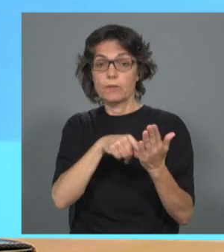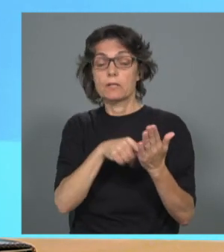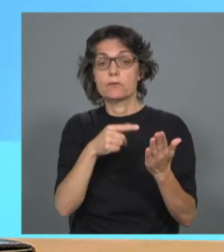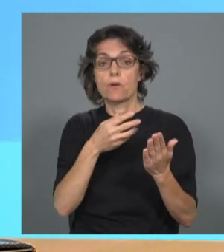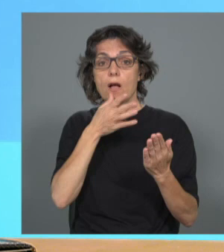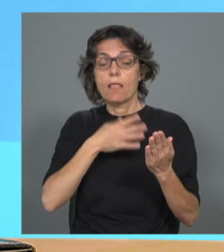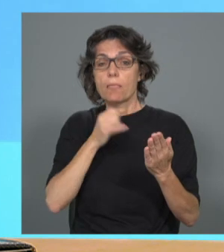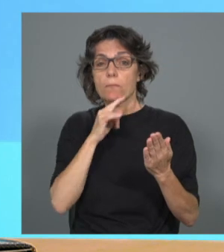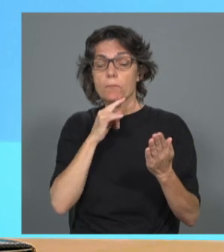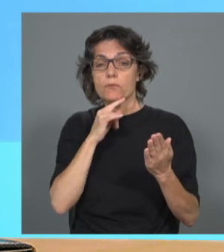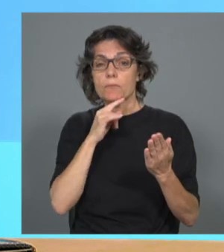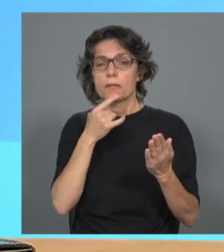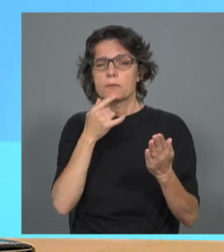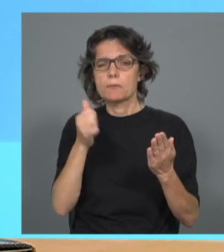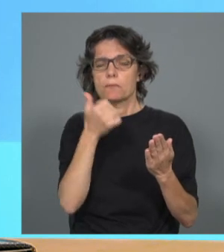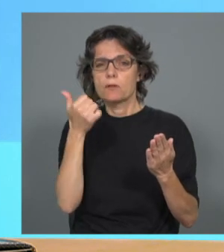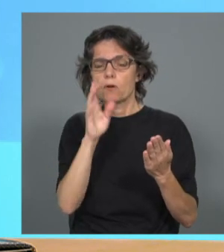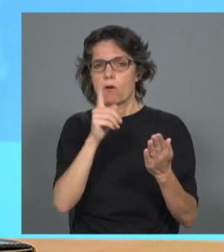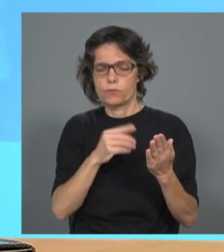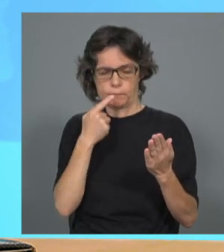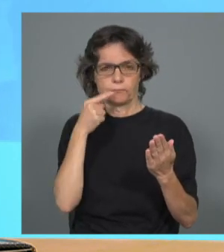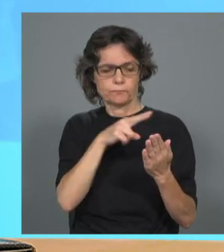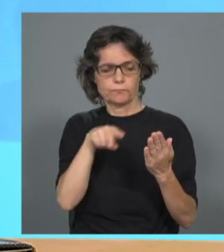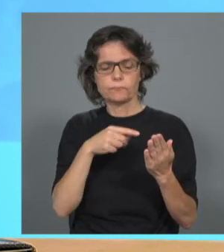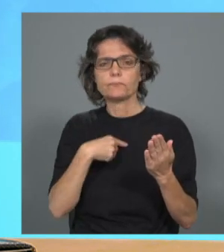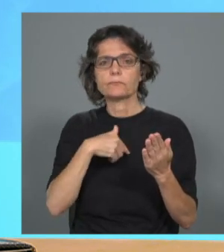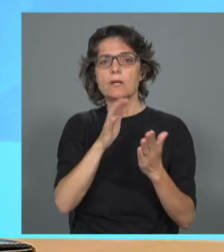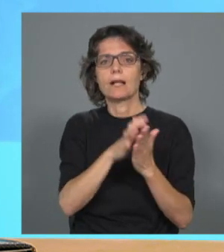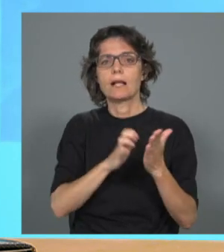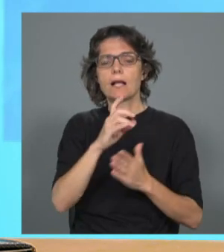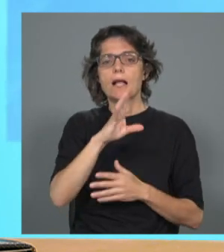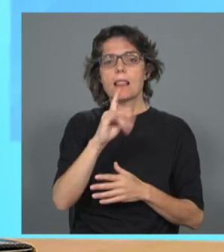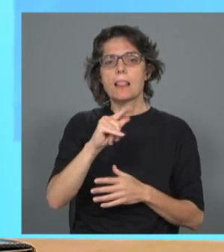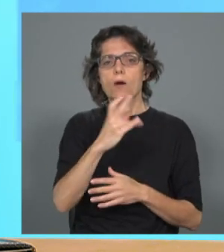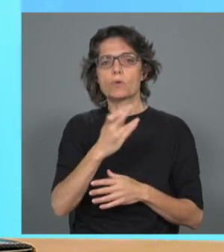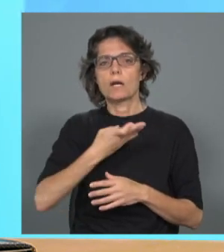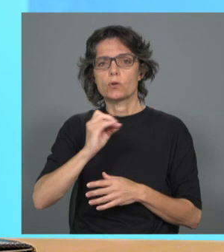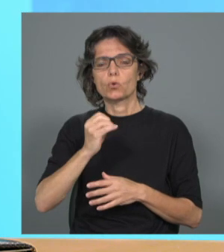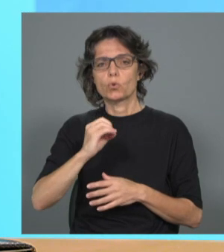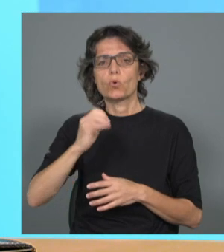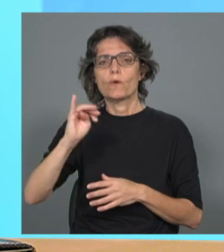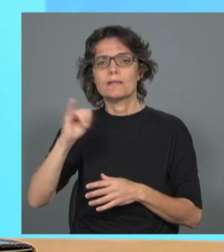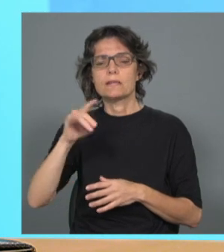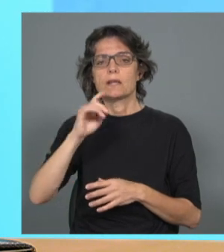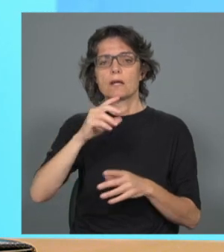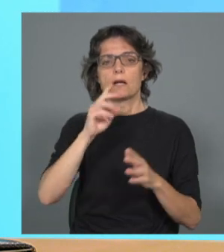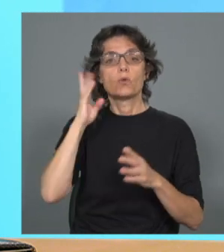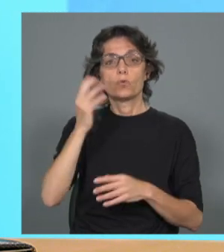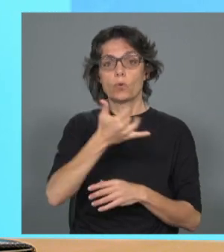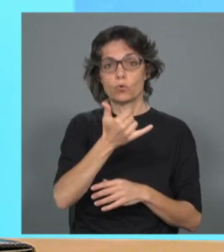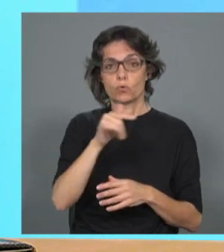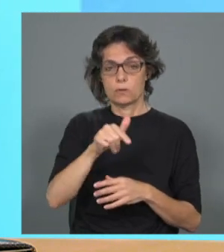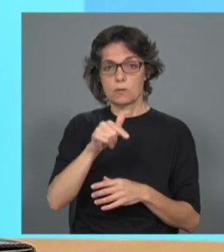muito bem do que é que estamos a falar. É na Laudato Si, no número 12, quando ele, a certa altura, naqueles